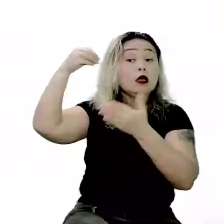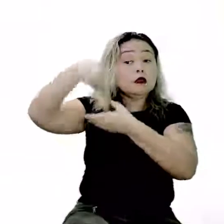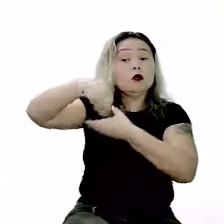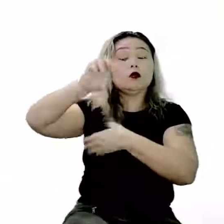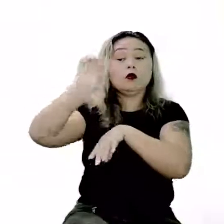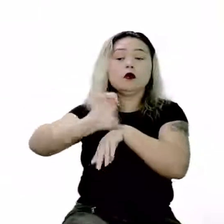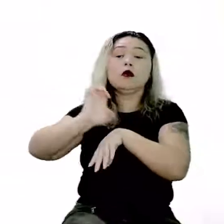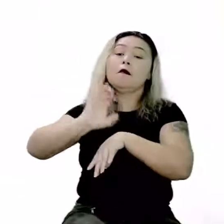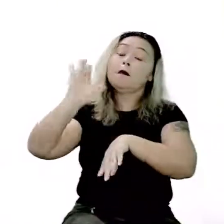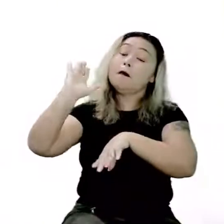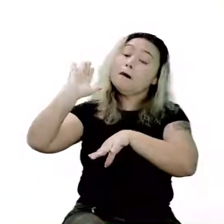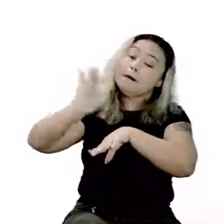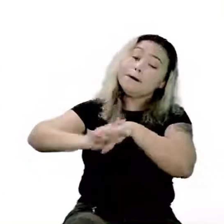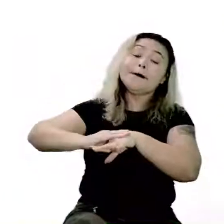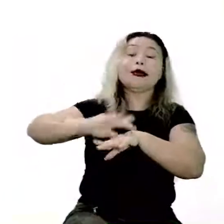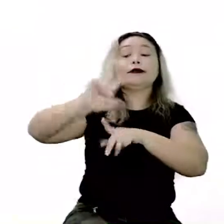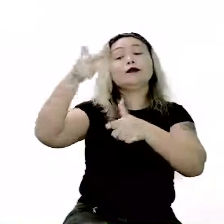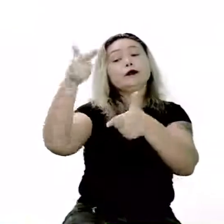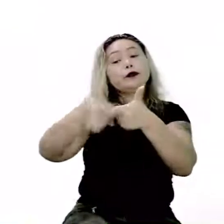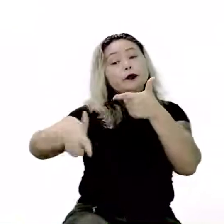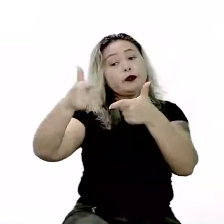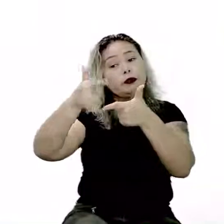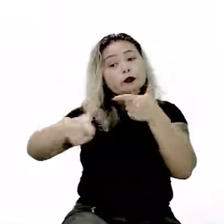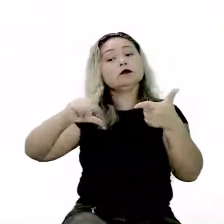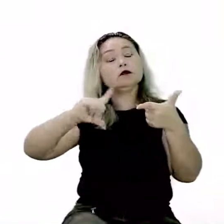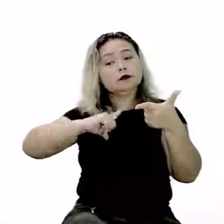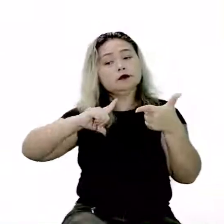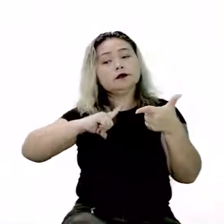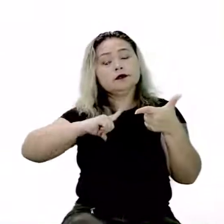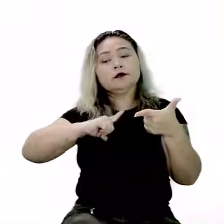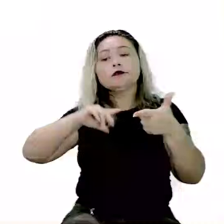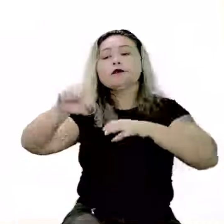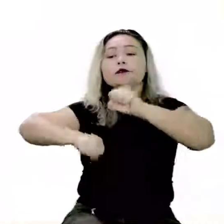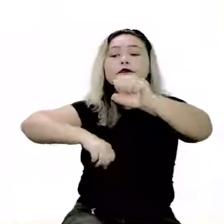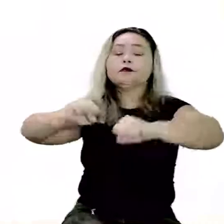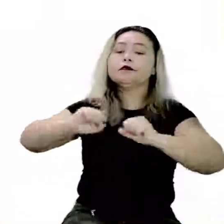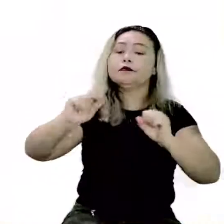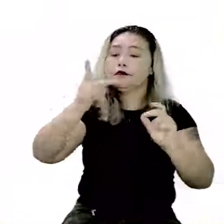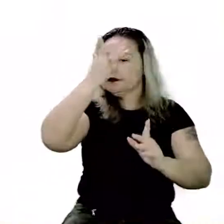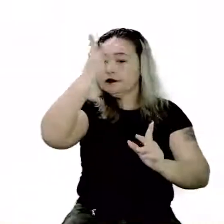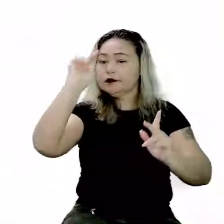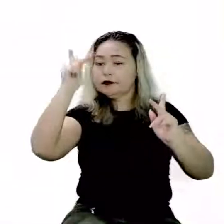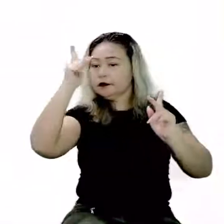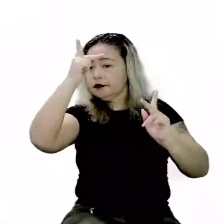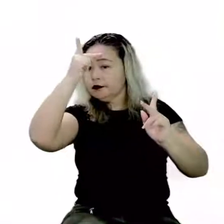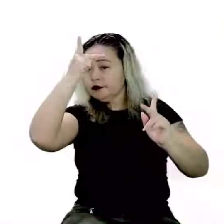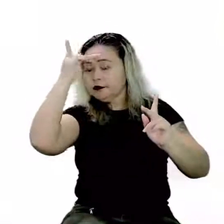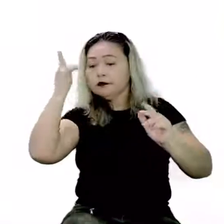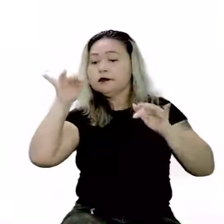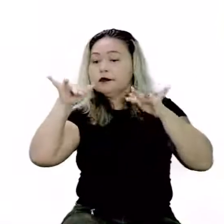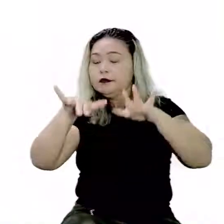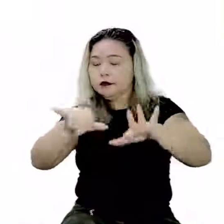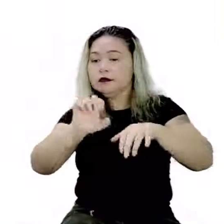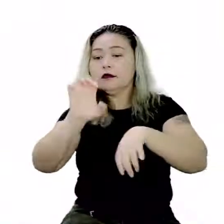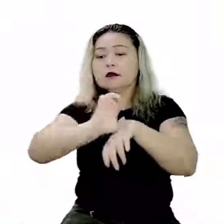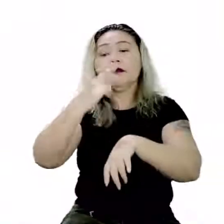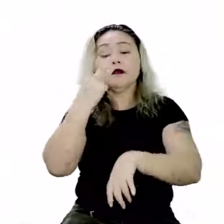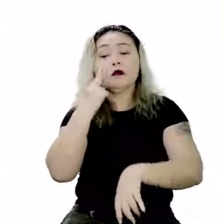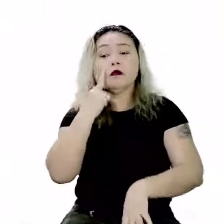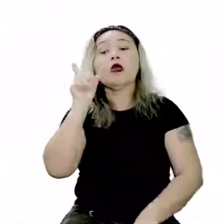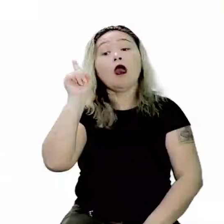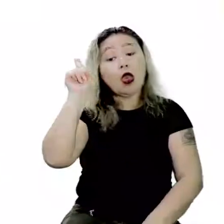mais um problema que houve na ocupação humana em Rondônia foi